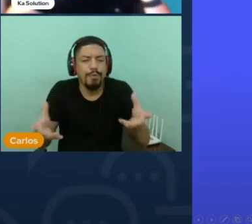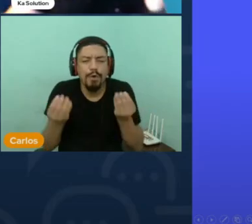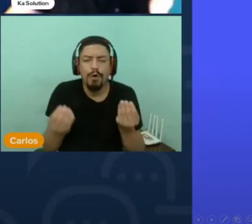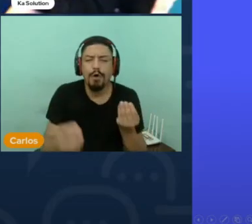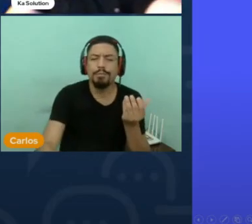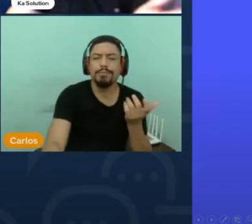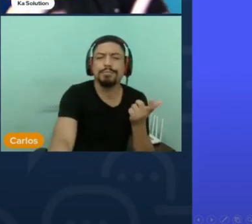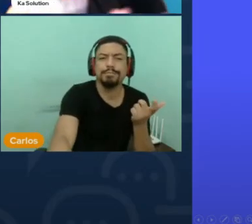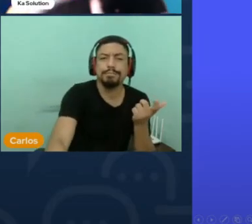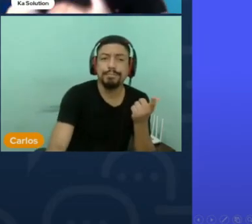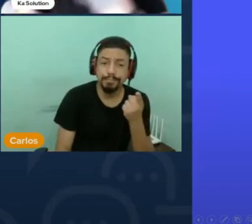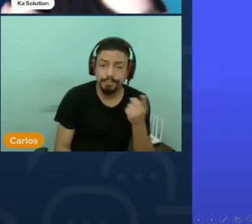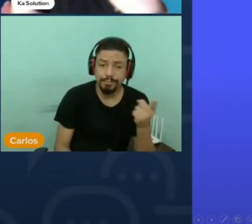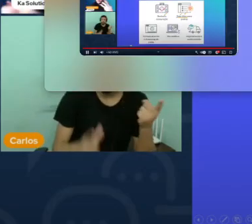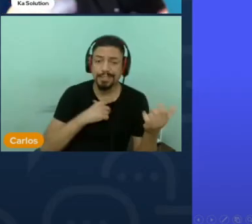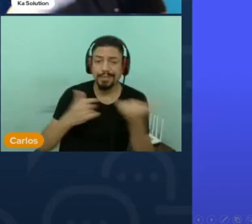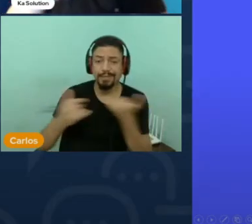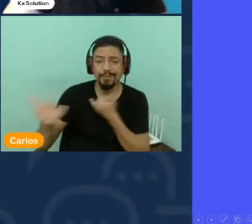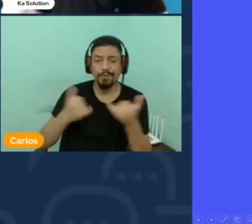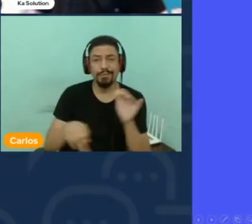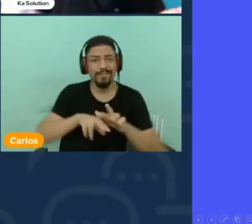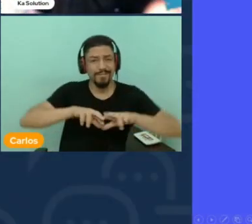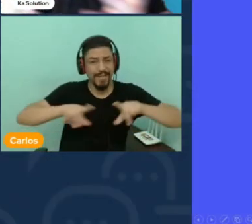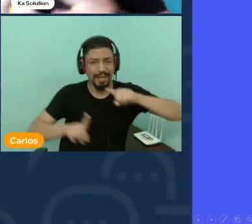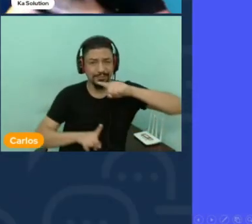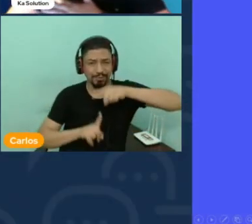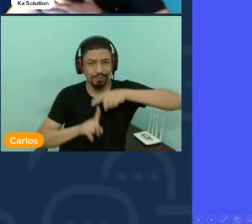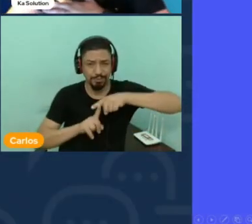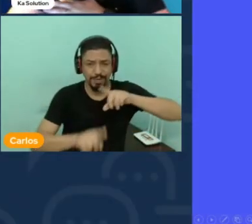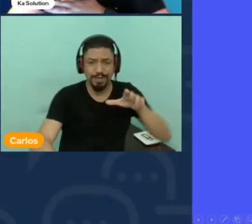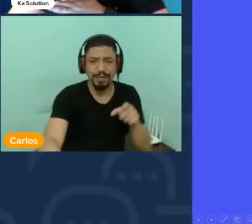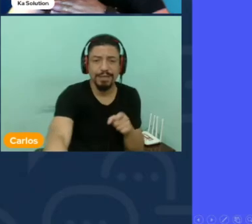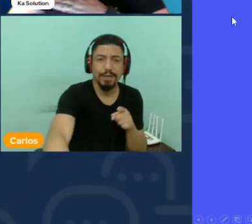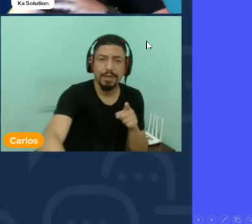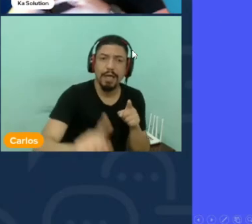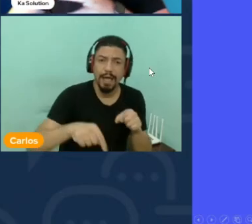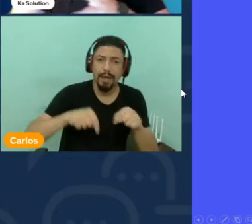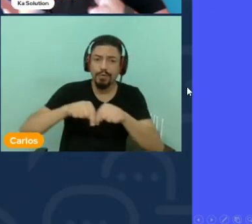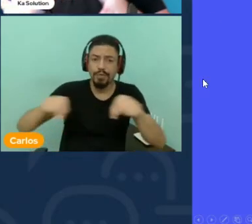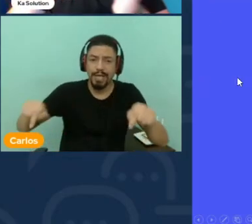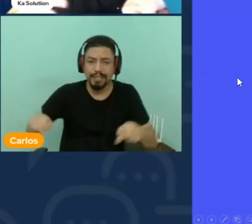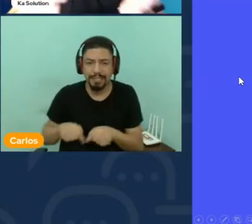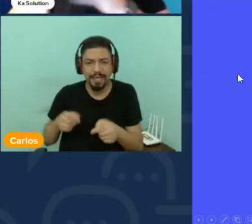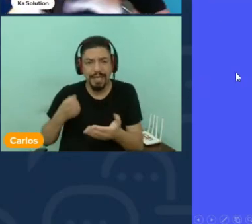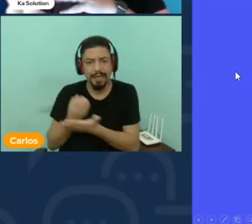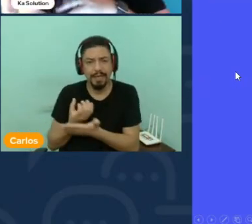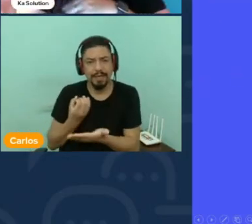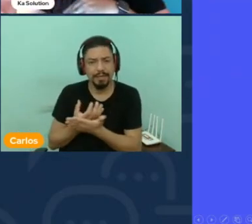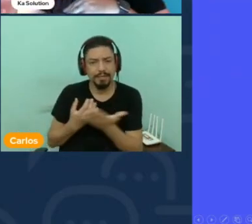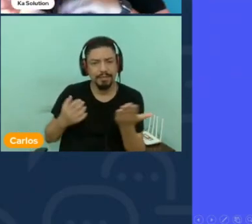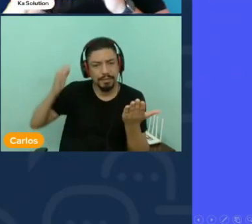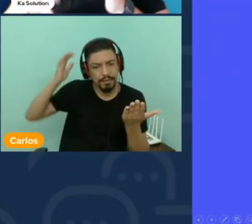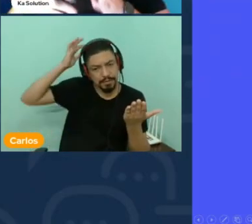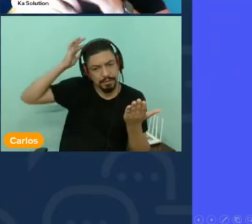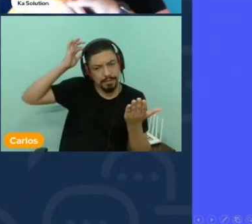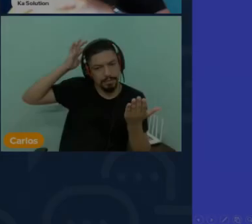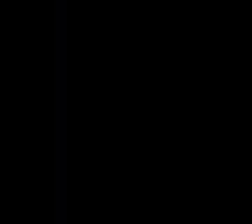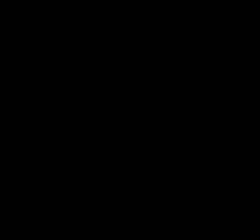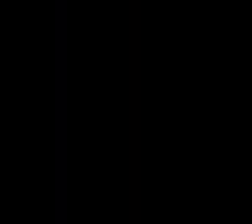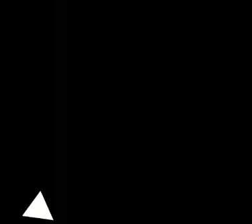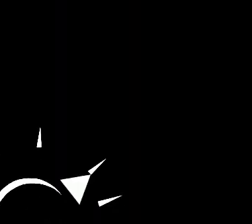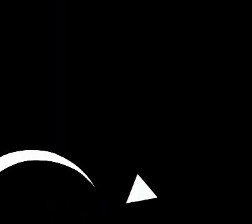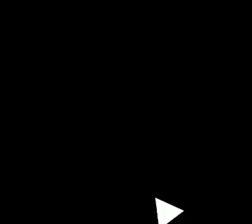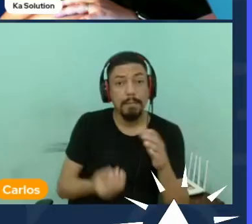grandes bases de dados têm informações de todos os tipos. Isso são os data lakes. E é muito simples criar esses data lakes no